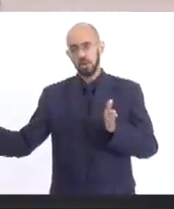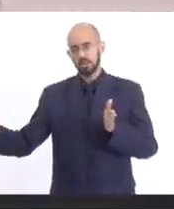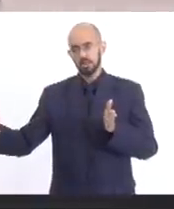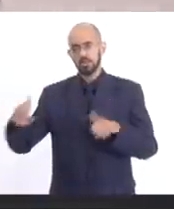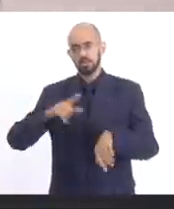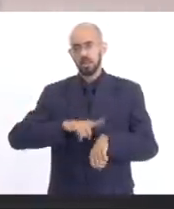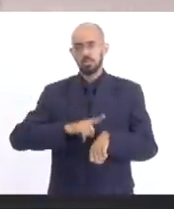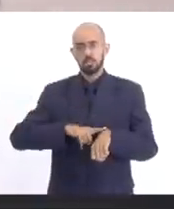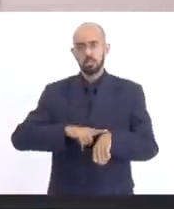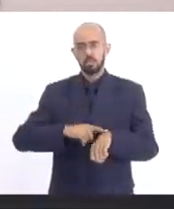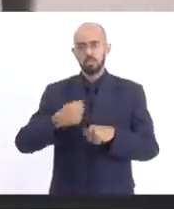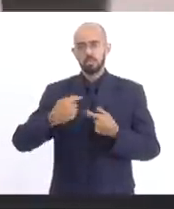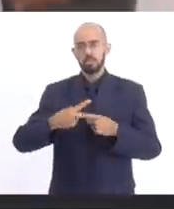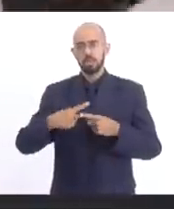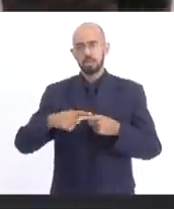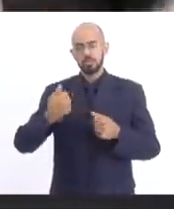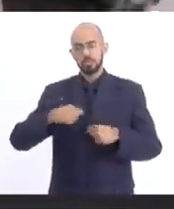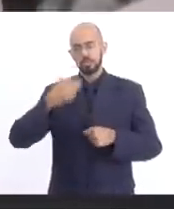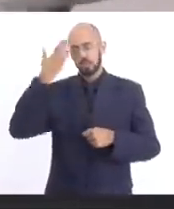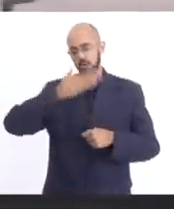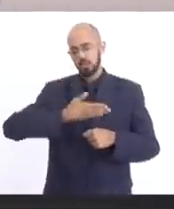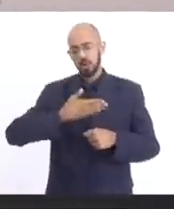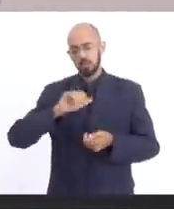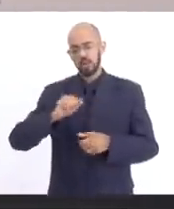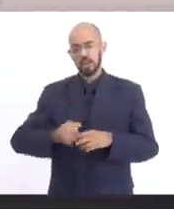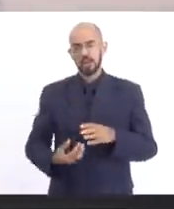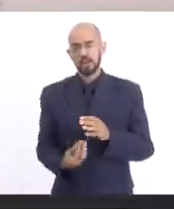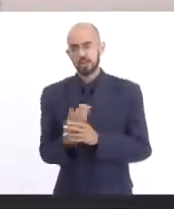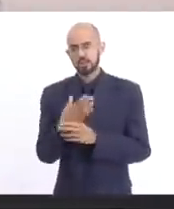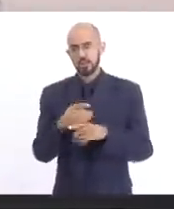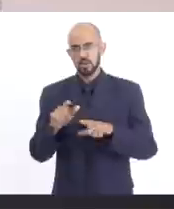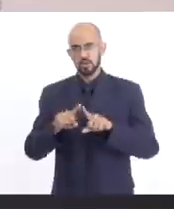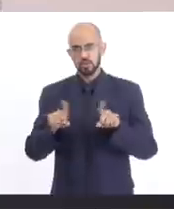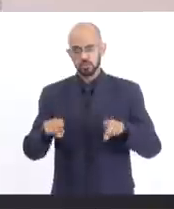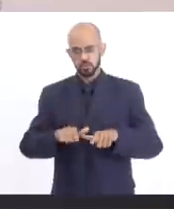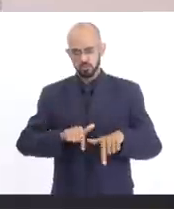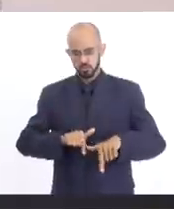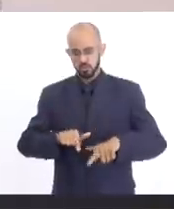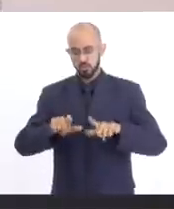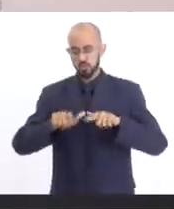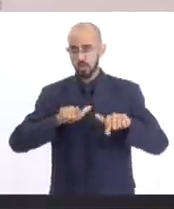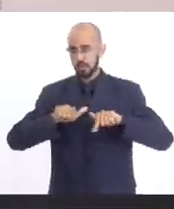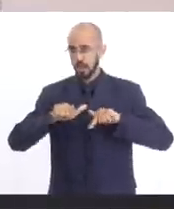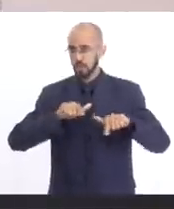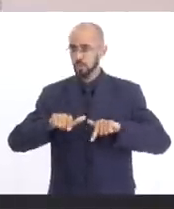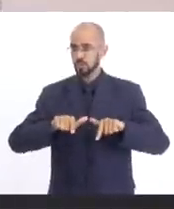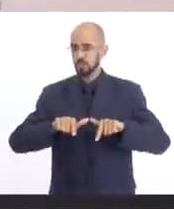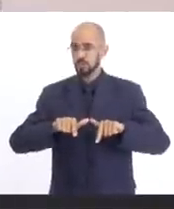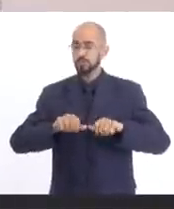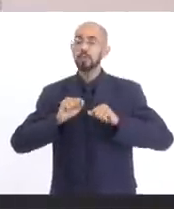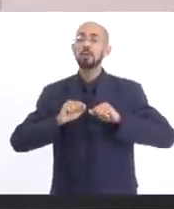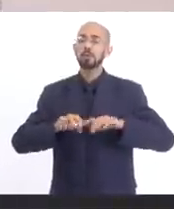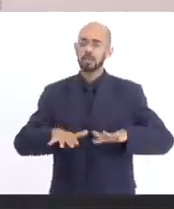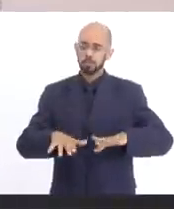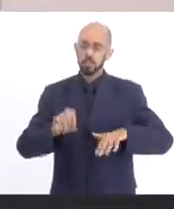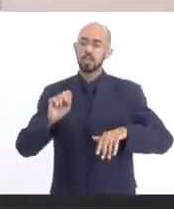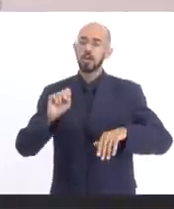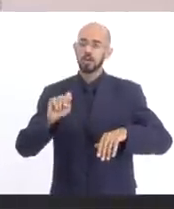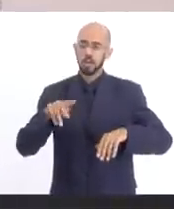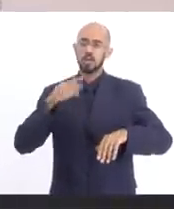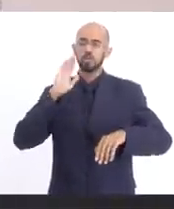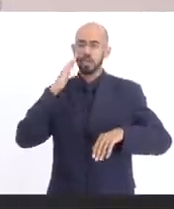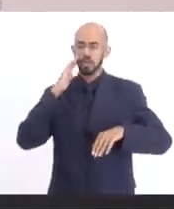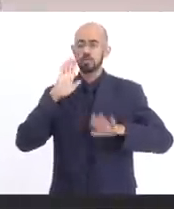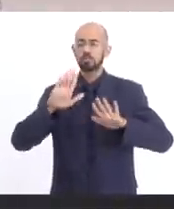que comprovar o investimento, a geração de emprego. Teve a pandemia, ok, caiu, parou o mercado.